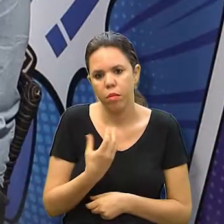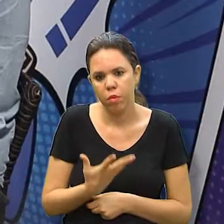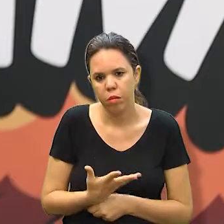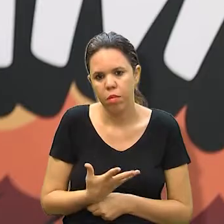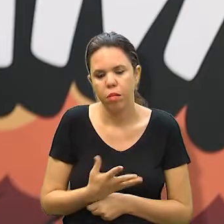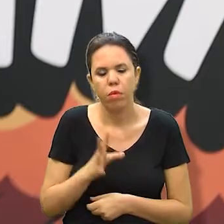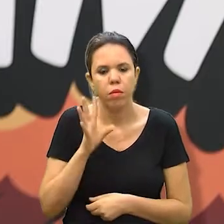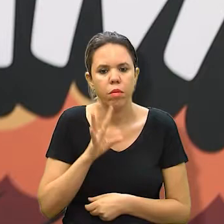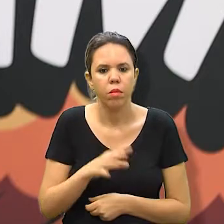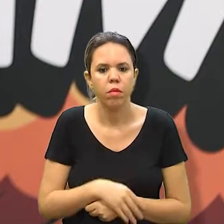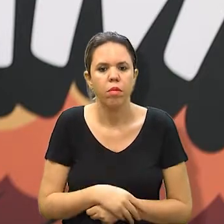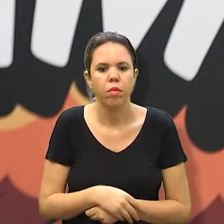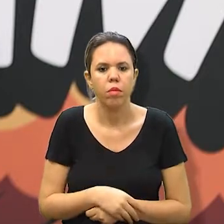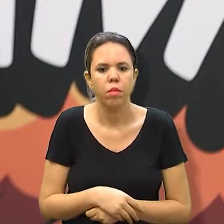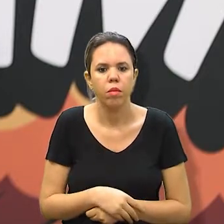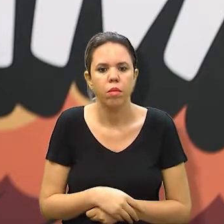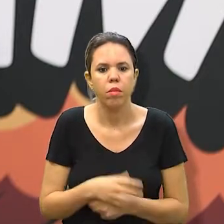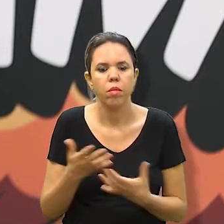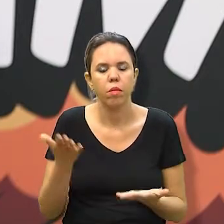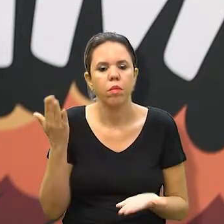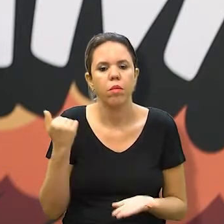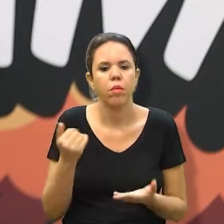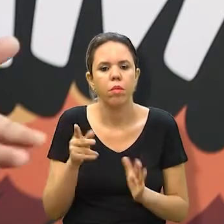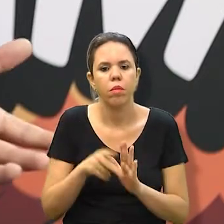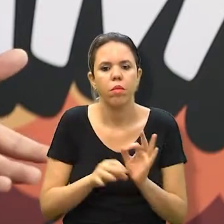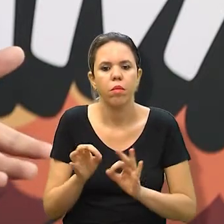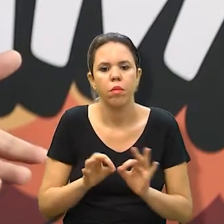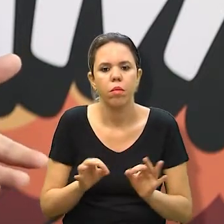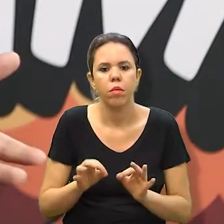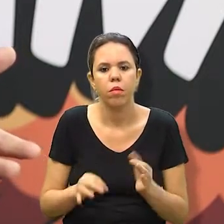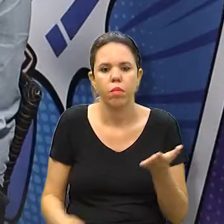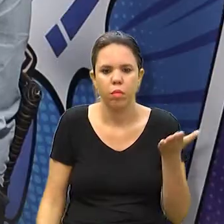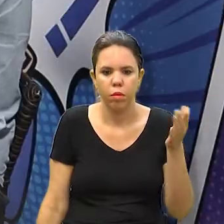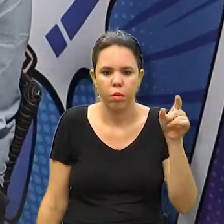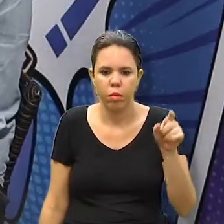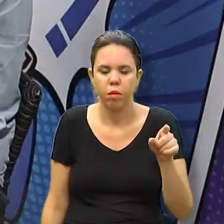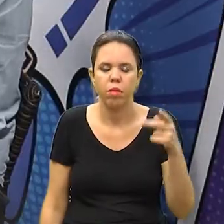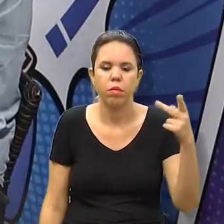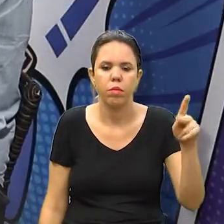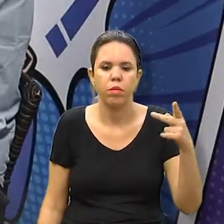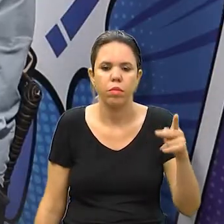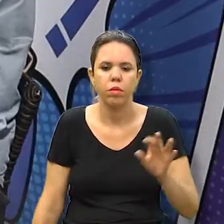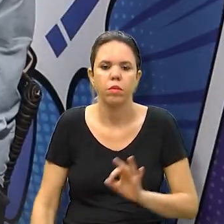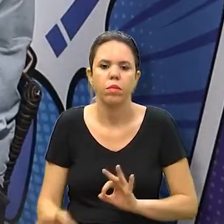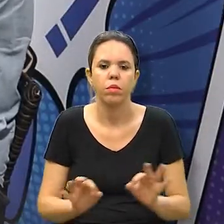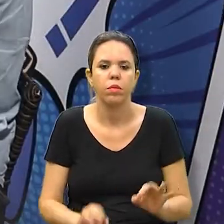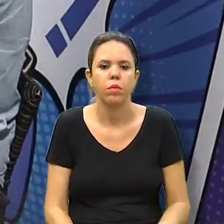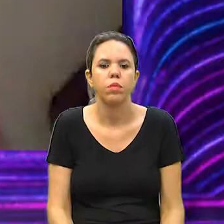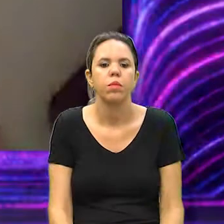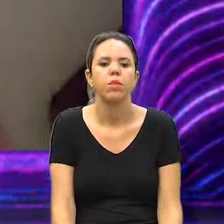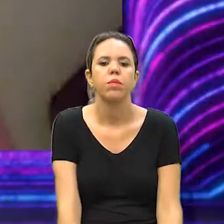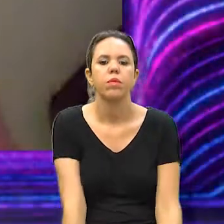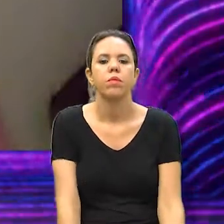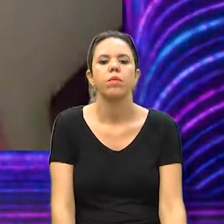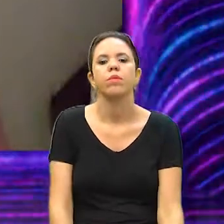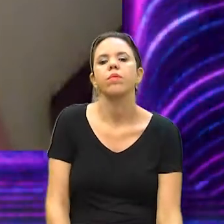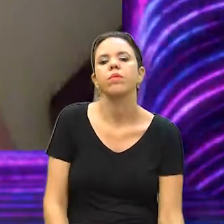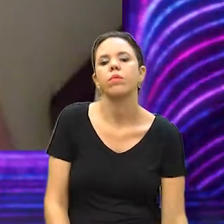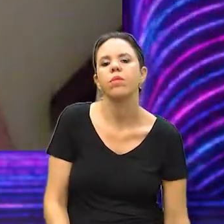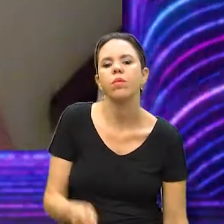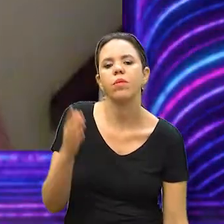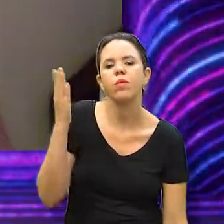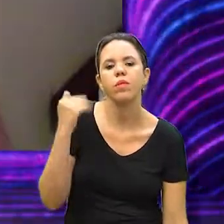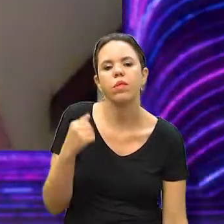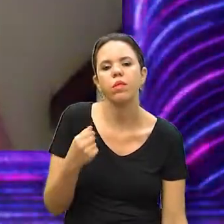legal. Agora, eu quero saber projetos da Flávia. O que você está preparando aí? Então, você sabe que